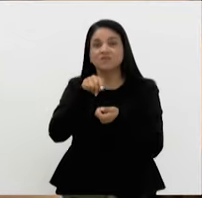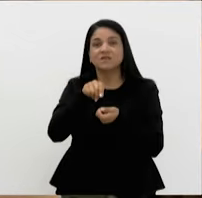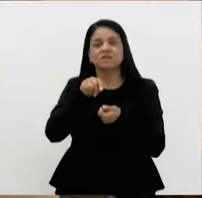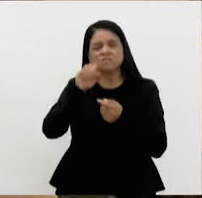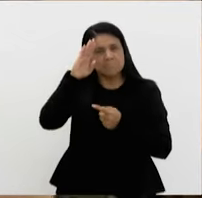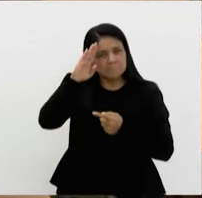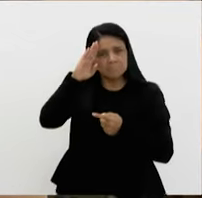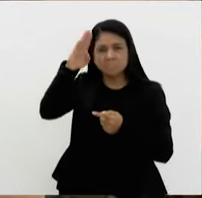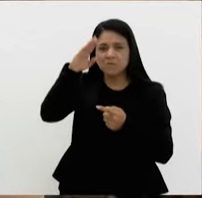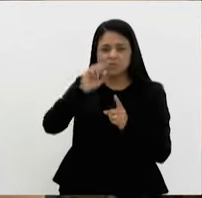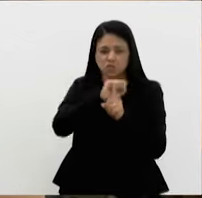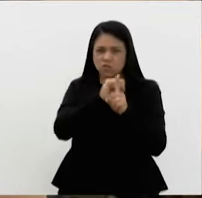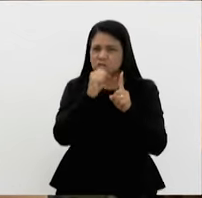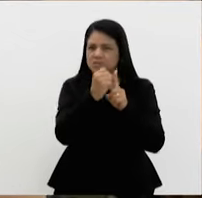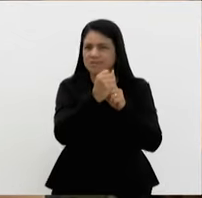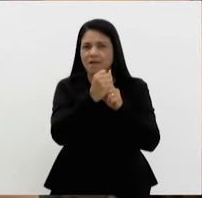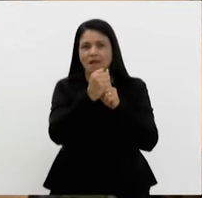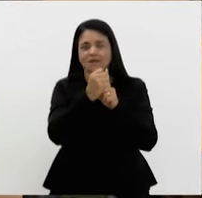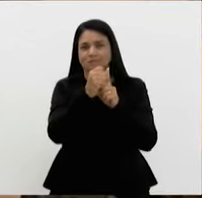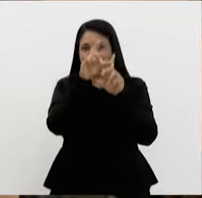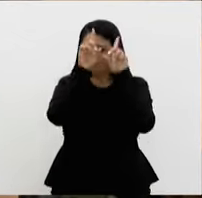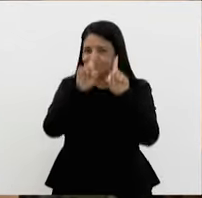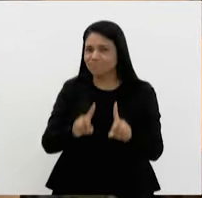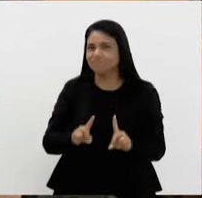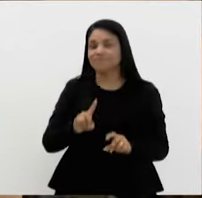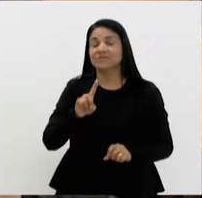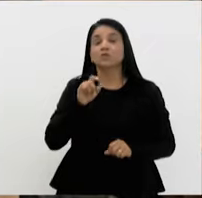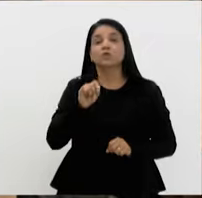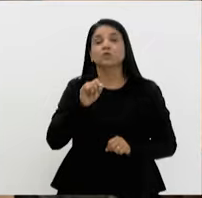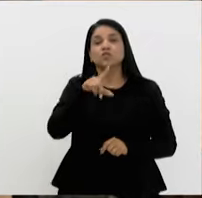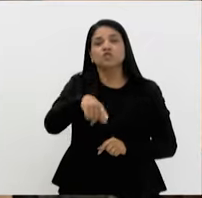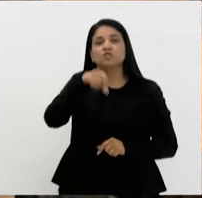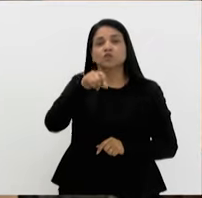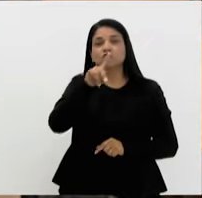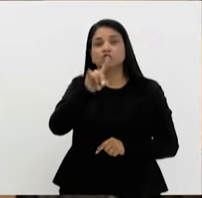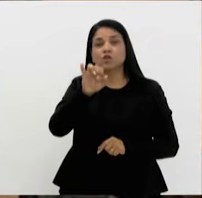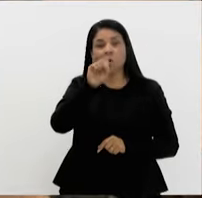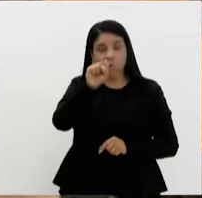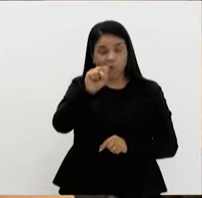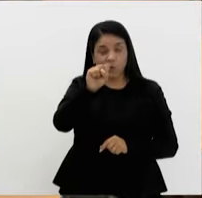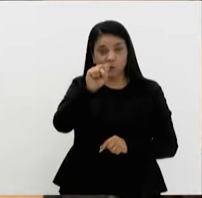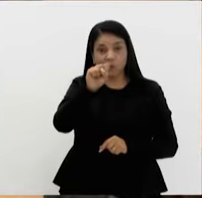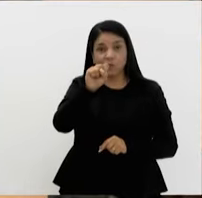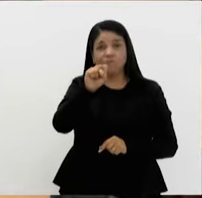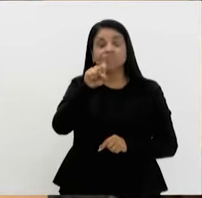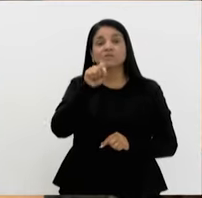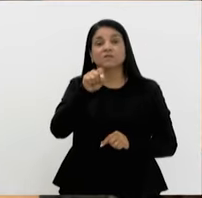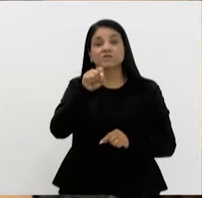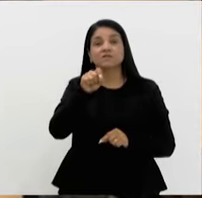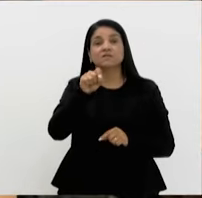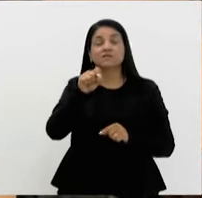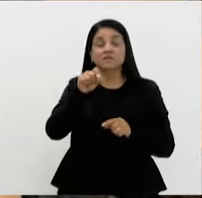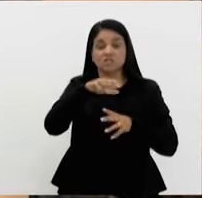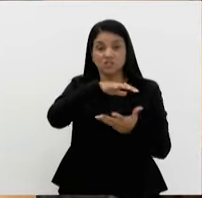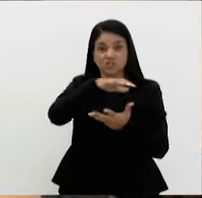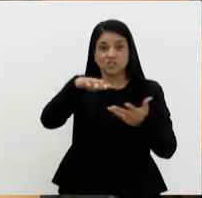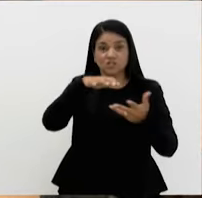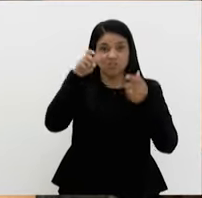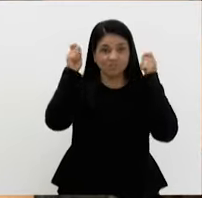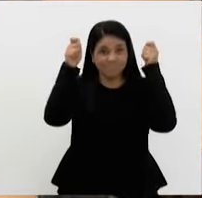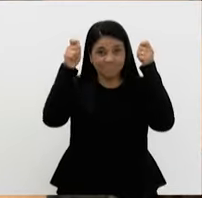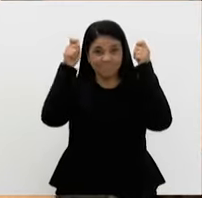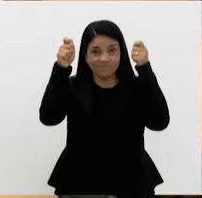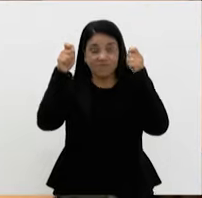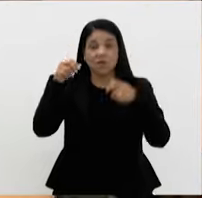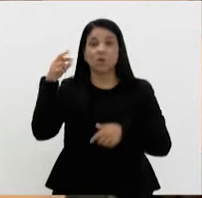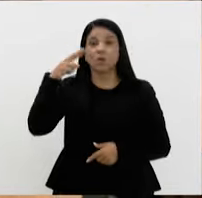para uma sociedade mais digna. O 8 de março foi escolhido porque é um dia de revolta fabril das operárias russas,